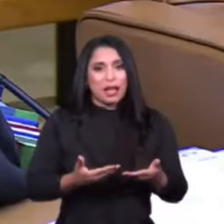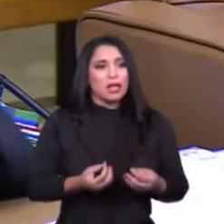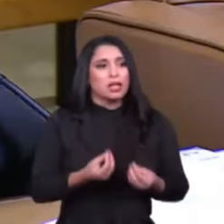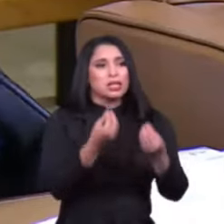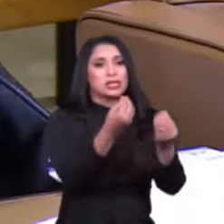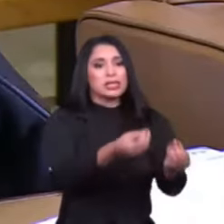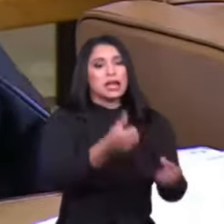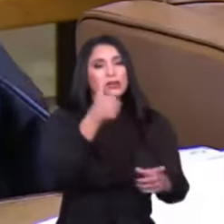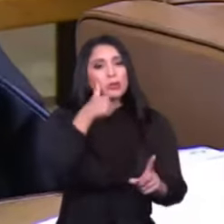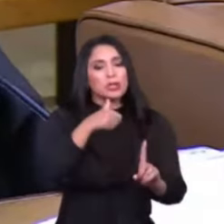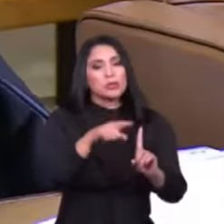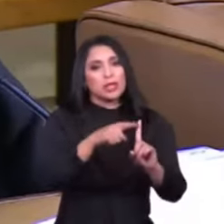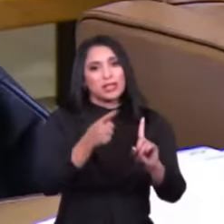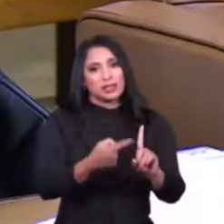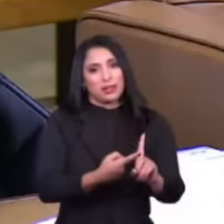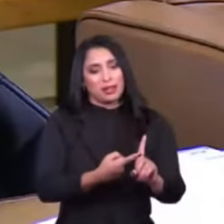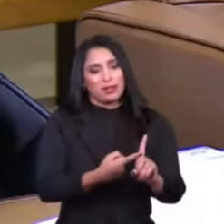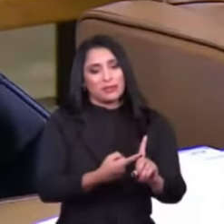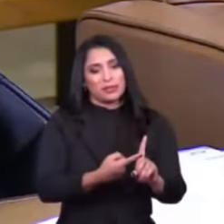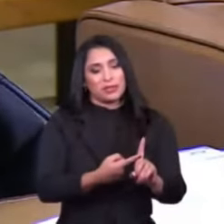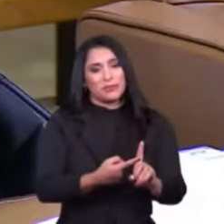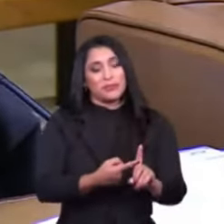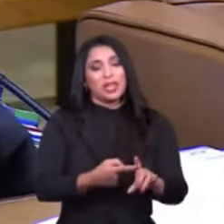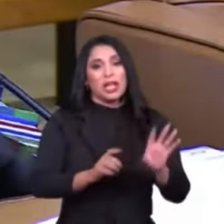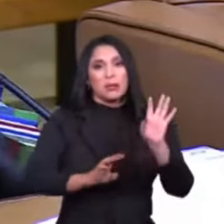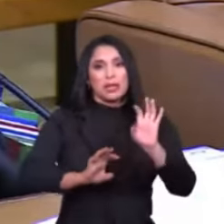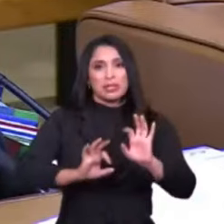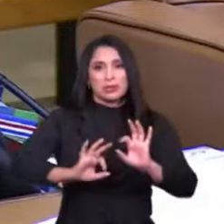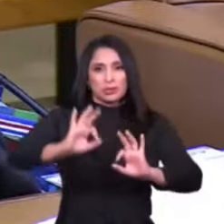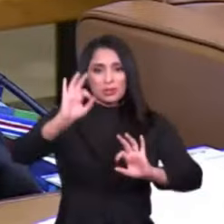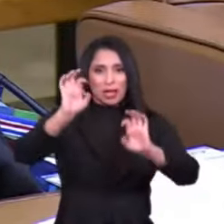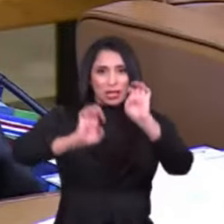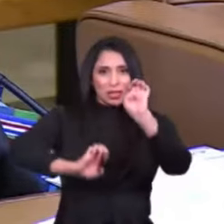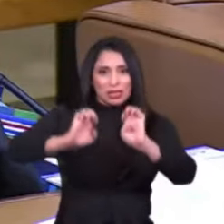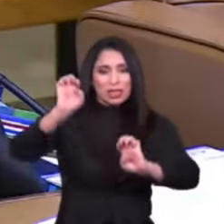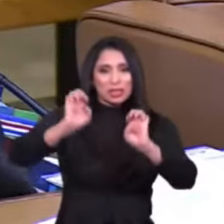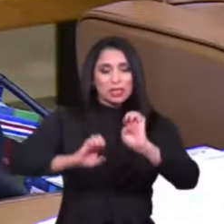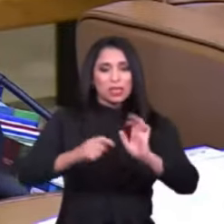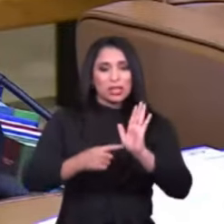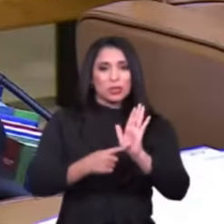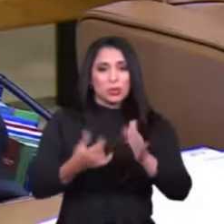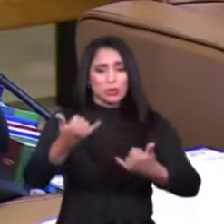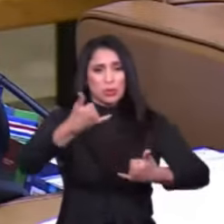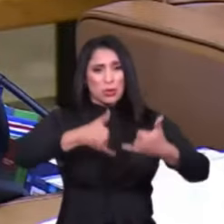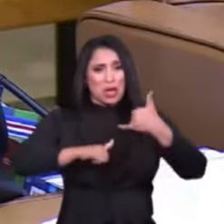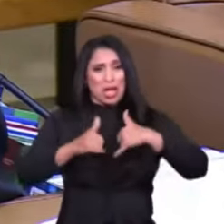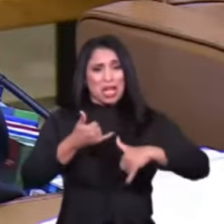Há aqui gráficos que demonstram a evolução dos índices de THC.